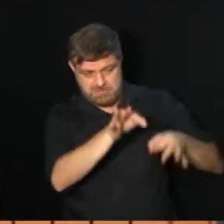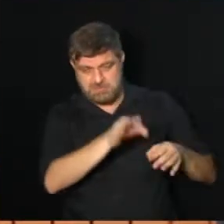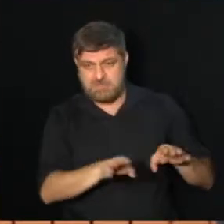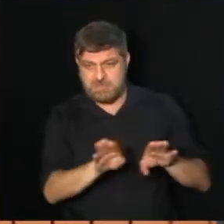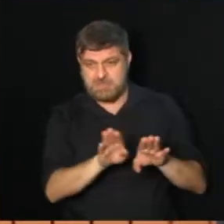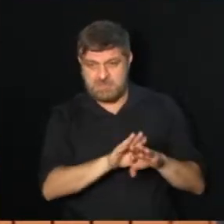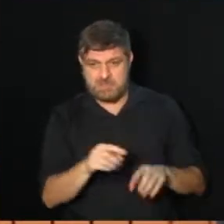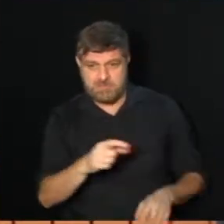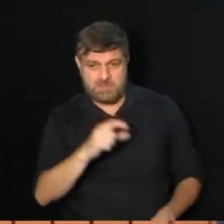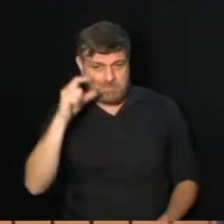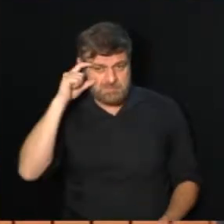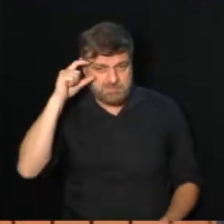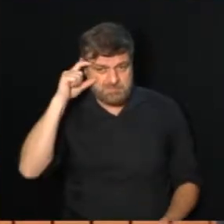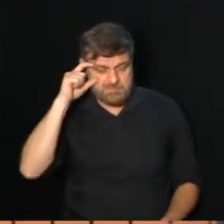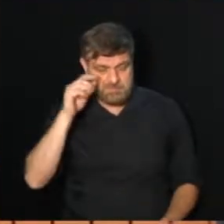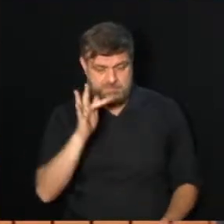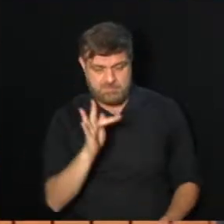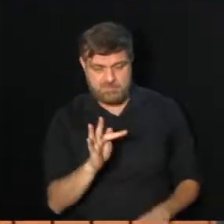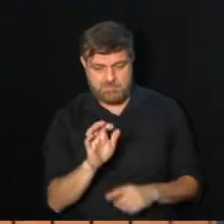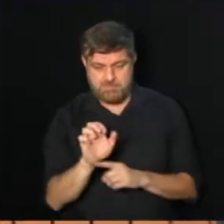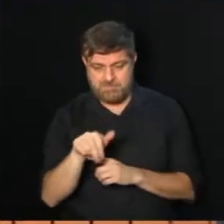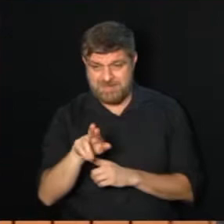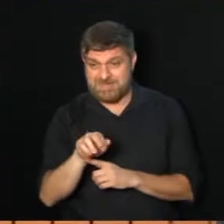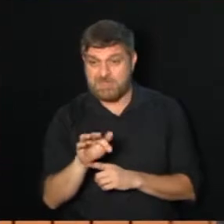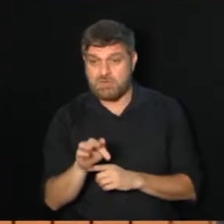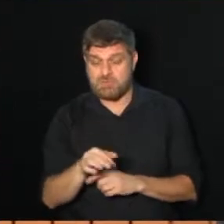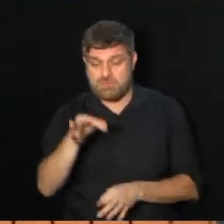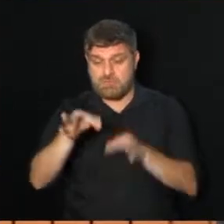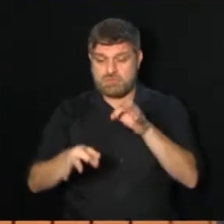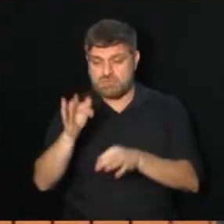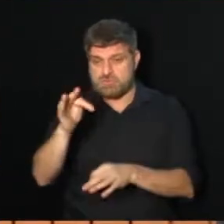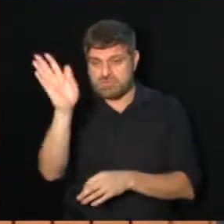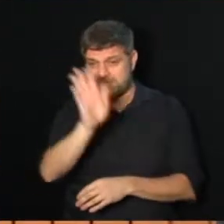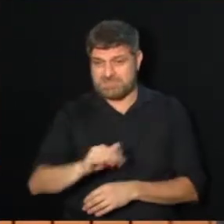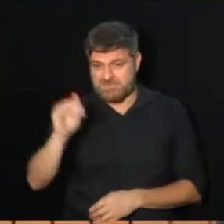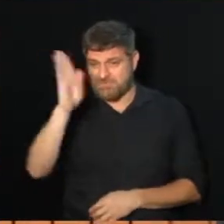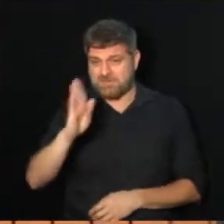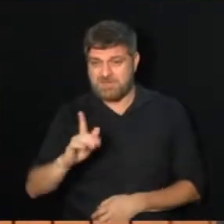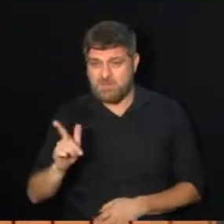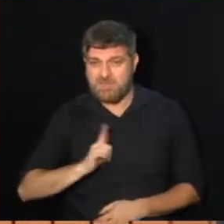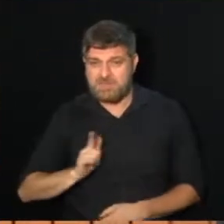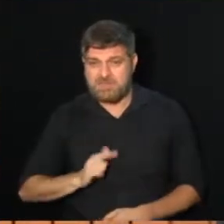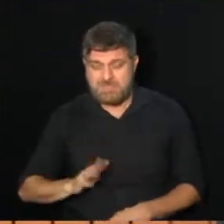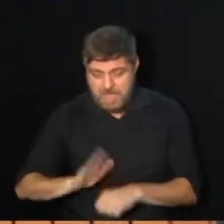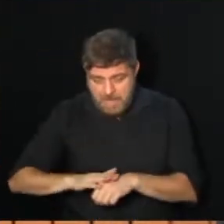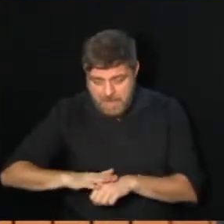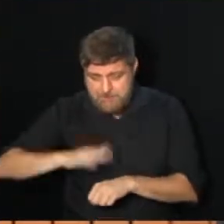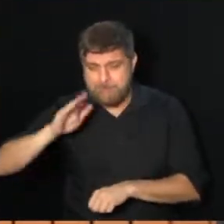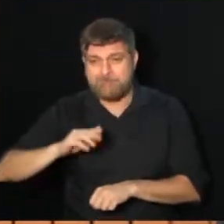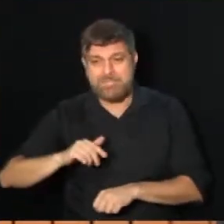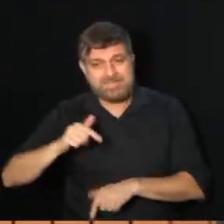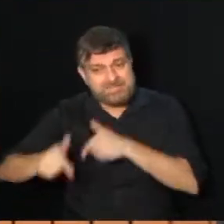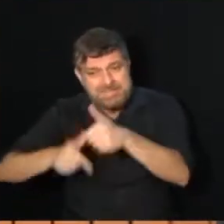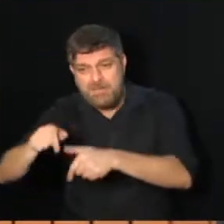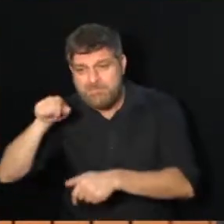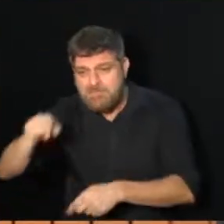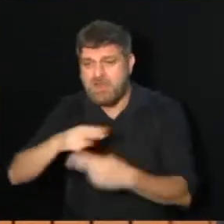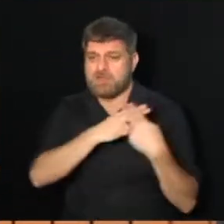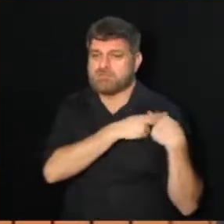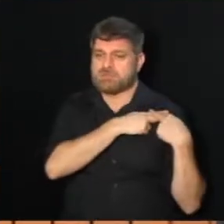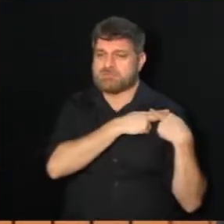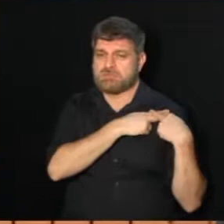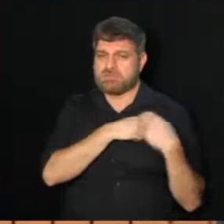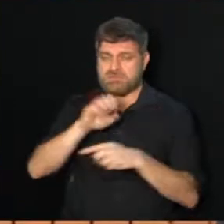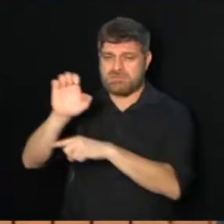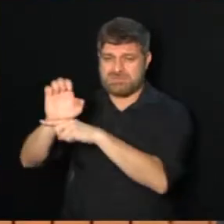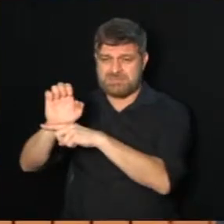Fernão Pompeu de Camargo, da Justiça Federal, é criar mais trabalho, é trazer mais trabalho para o Estado. Porque hoje nós